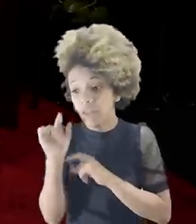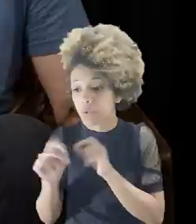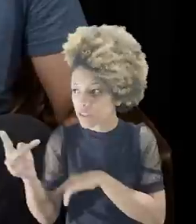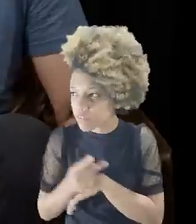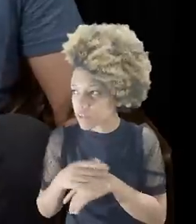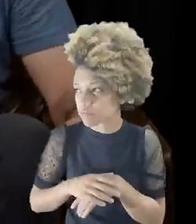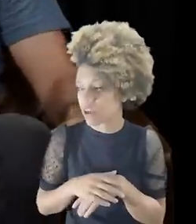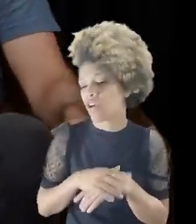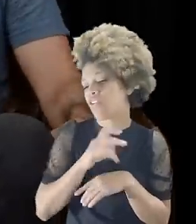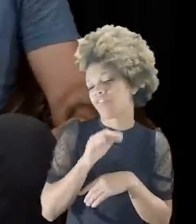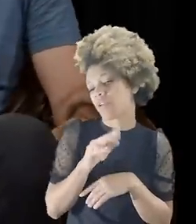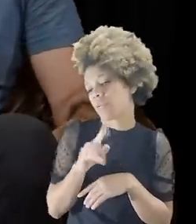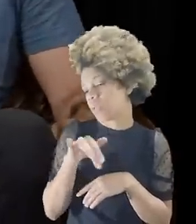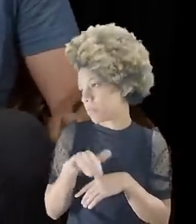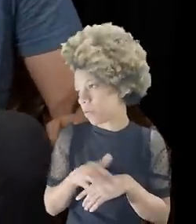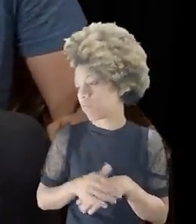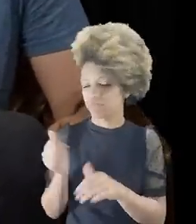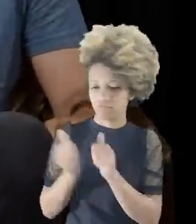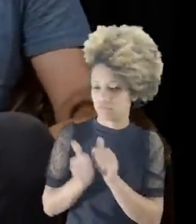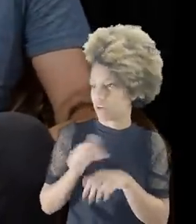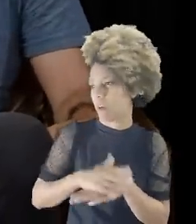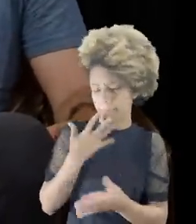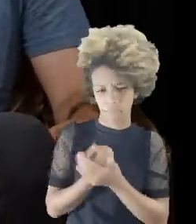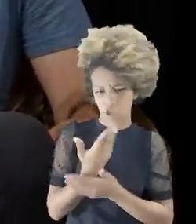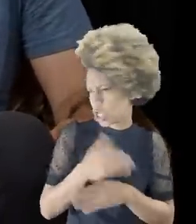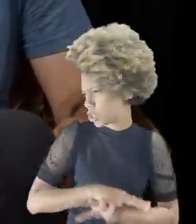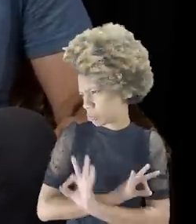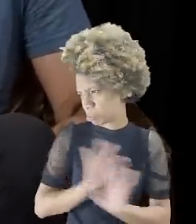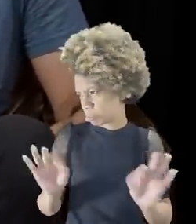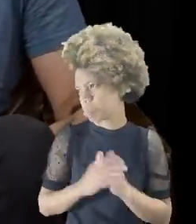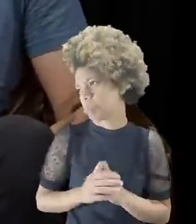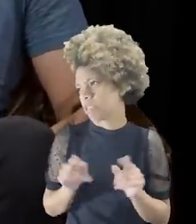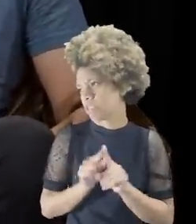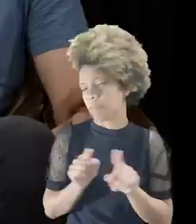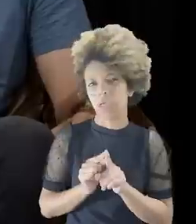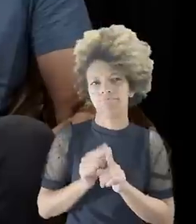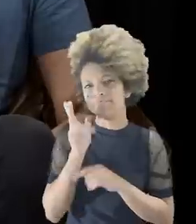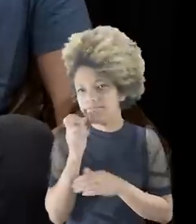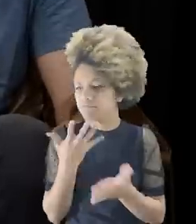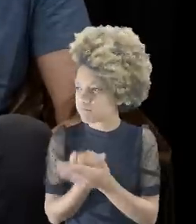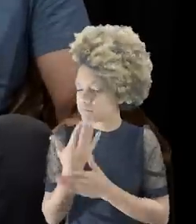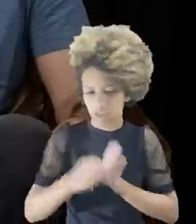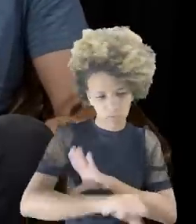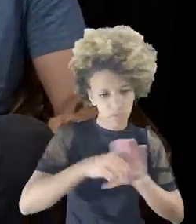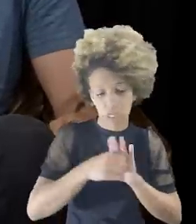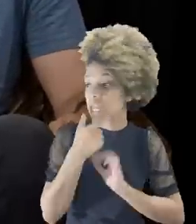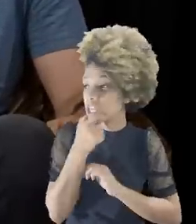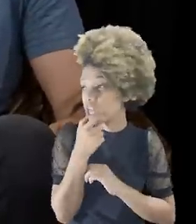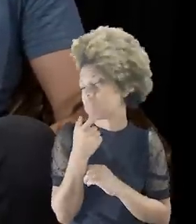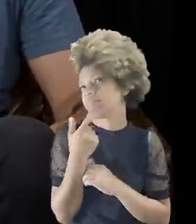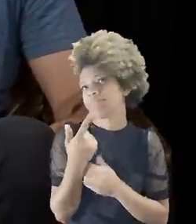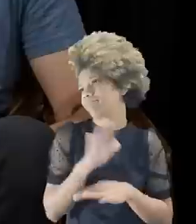lá pô o draymon Green que é um cara que joga tem um baita não podcast quer escutar Pô eu escuto o podcast de basquete em inglês